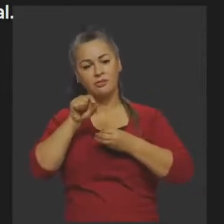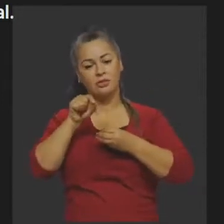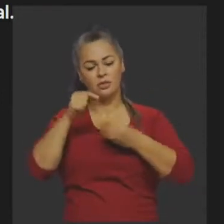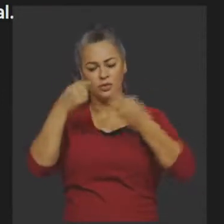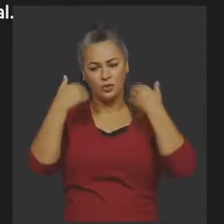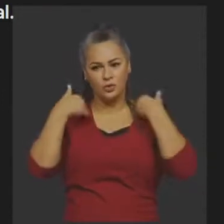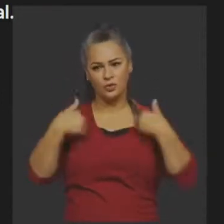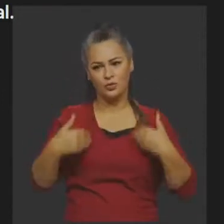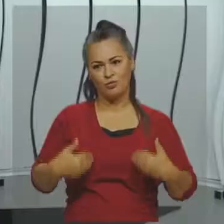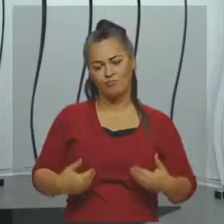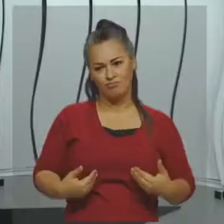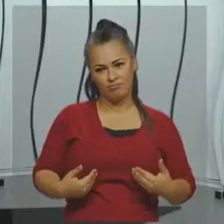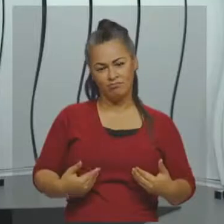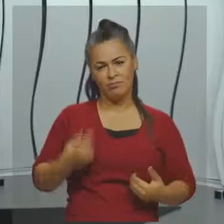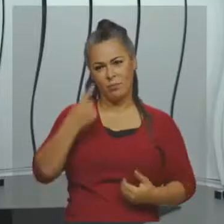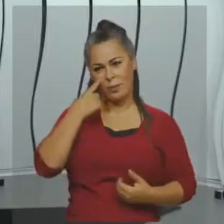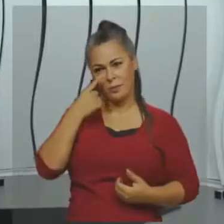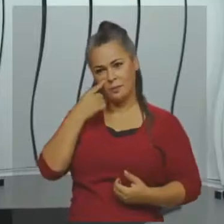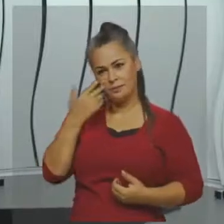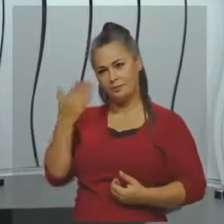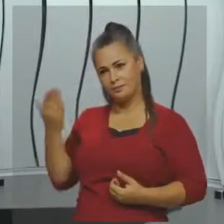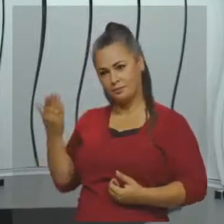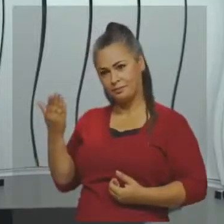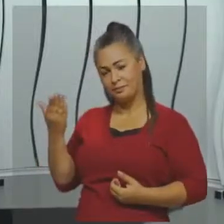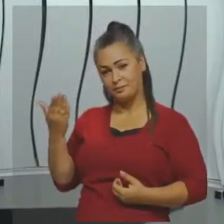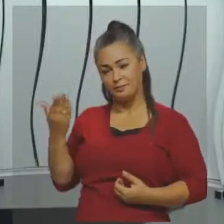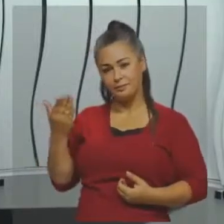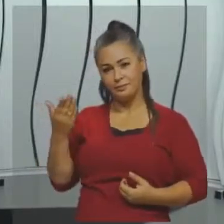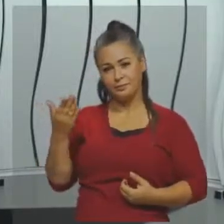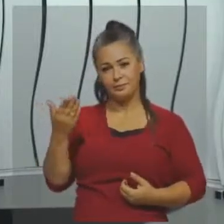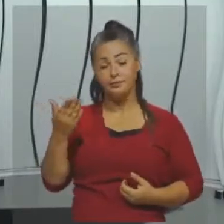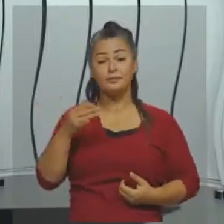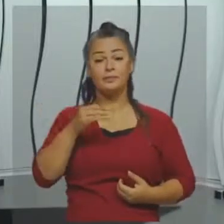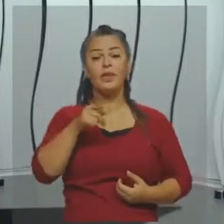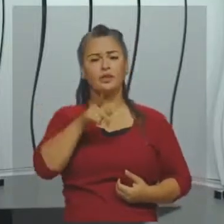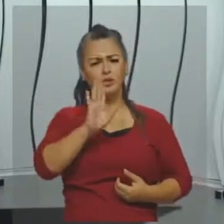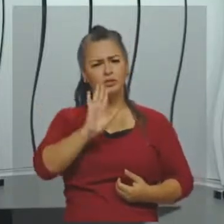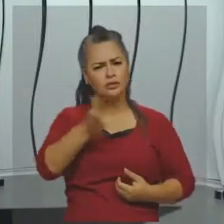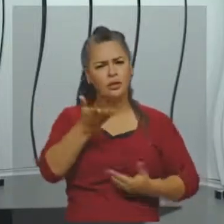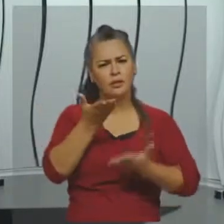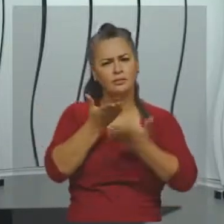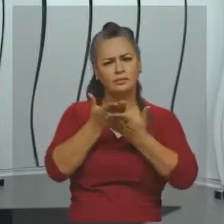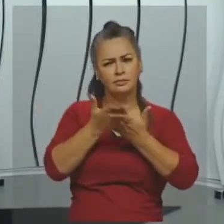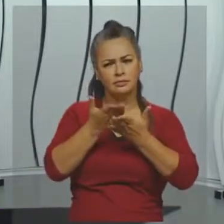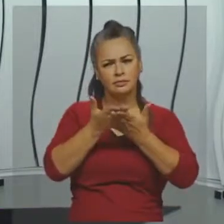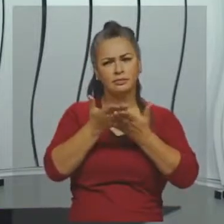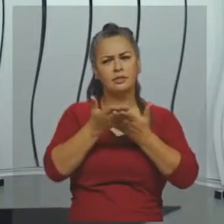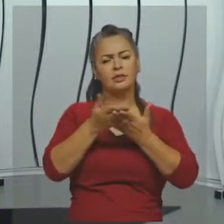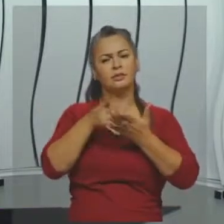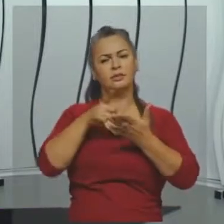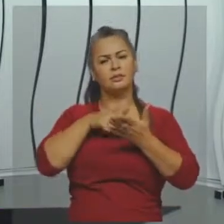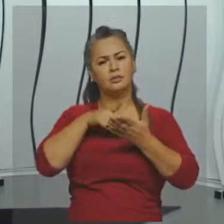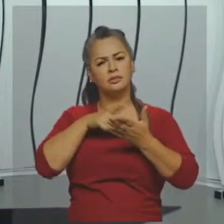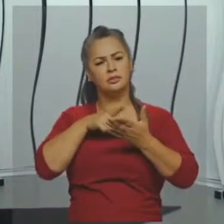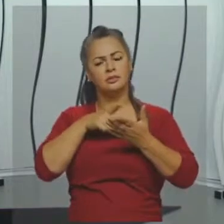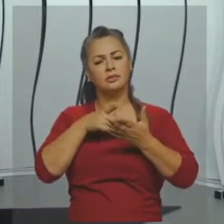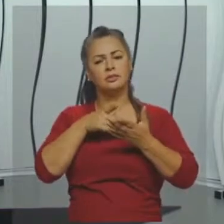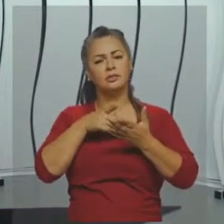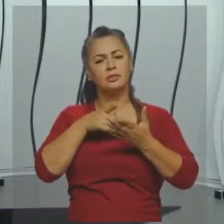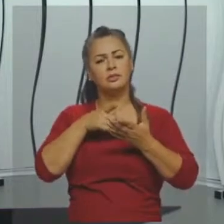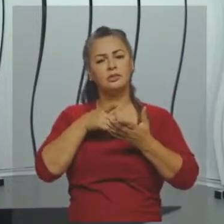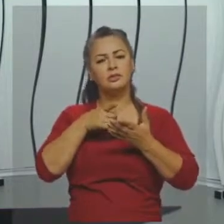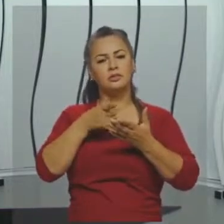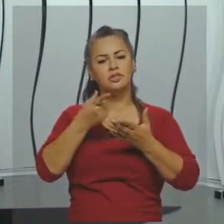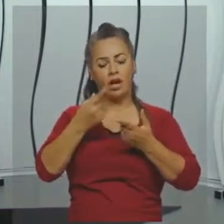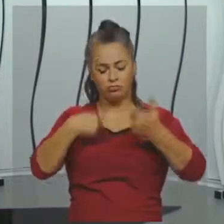uma artéria principal, na verdade vem da artéria aorta. Nós estudamos o sistema cardiovascular ou